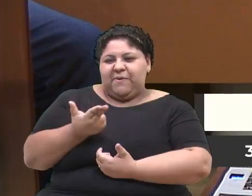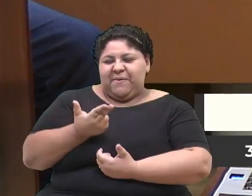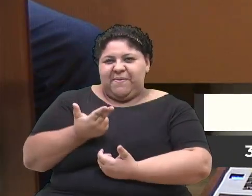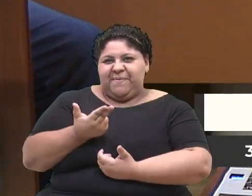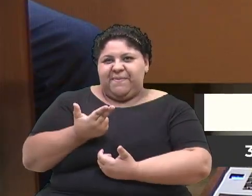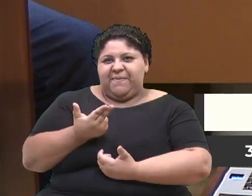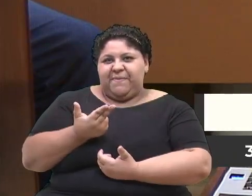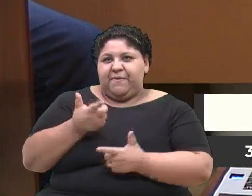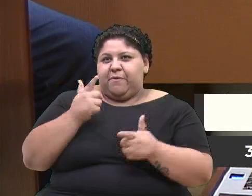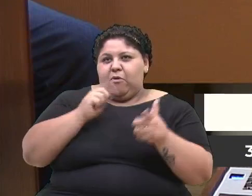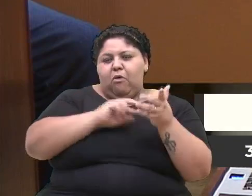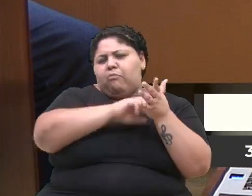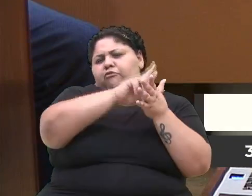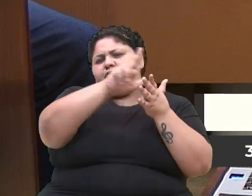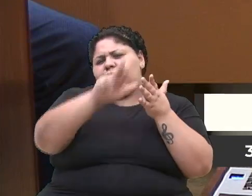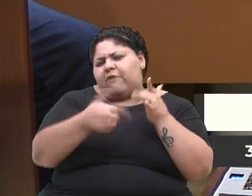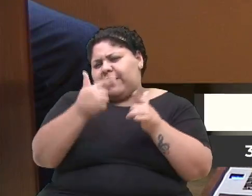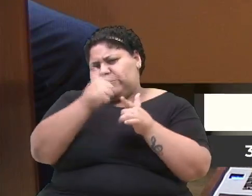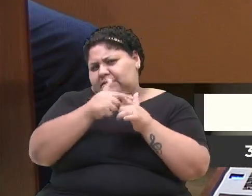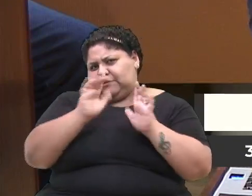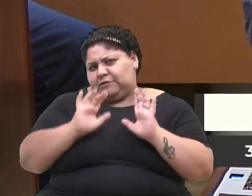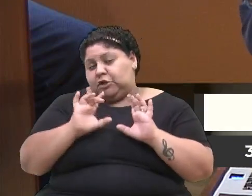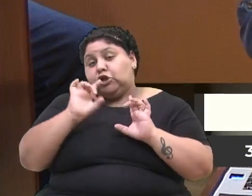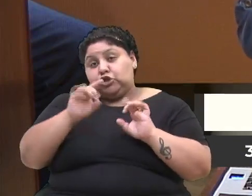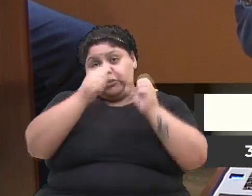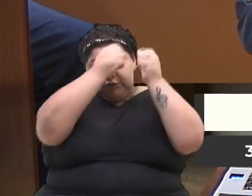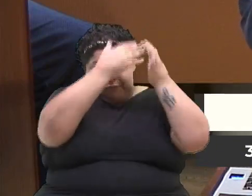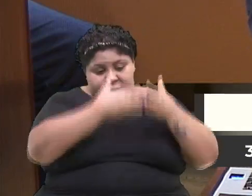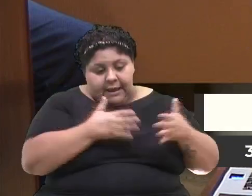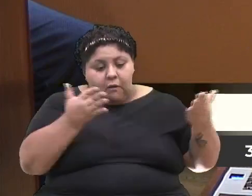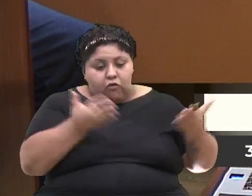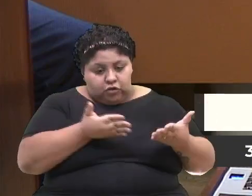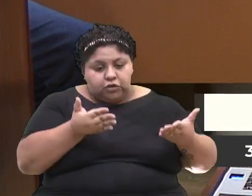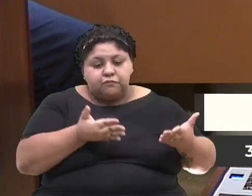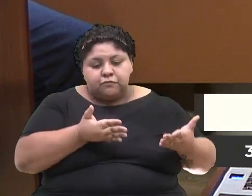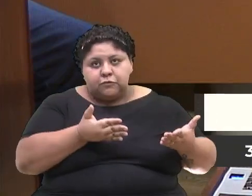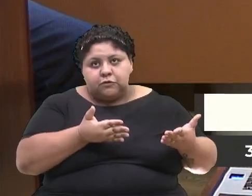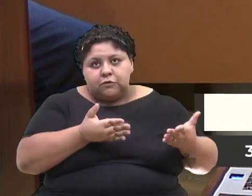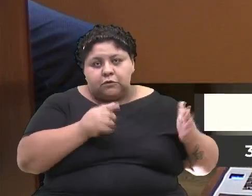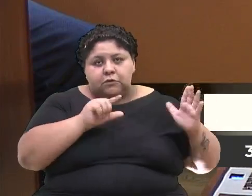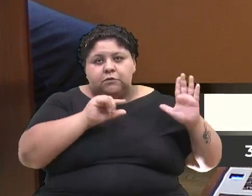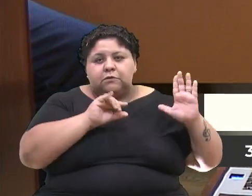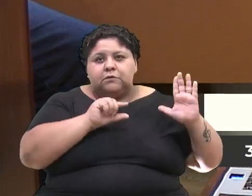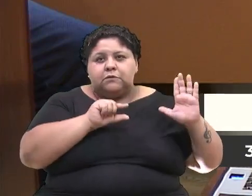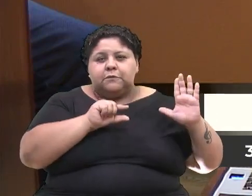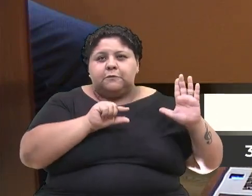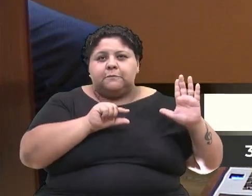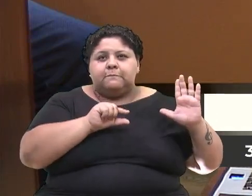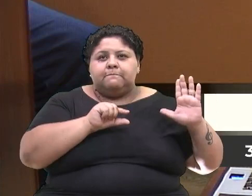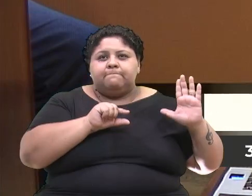N motivos. Eu quero só salientar aqui, no artigo